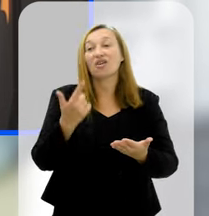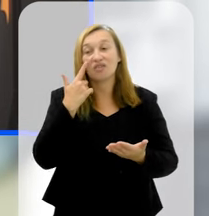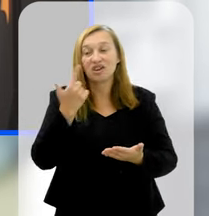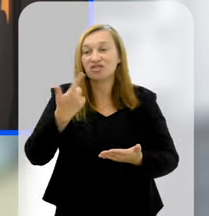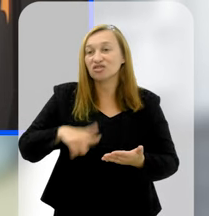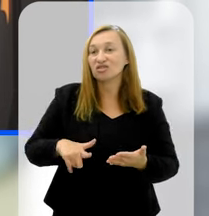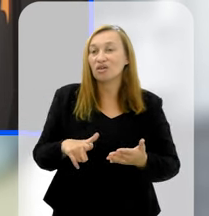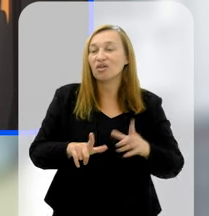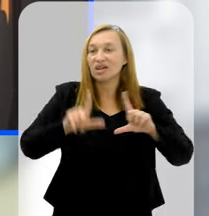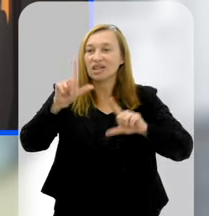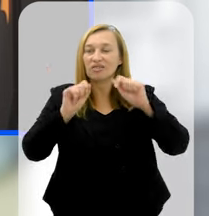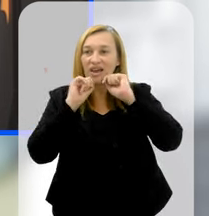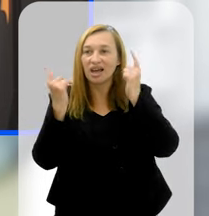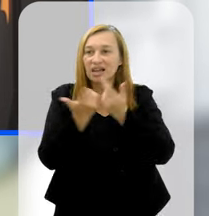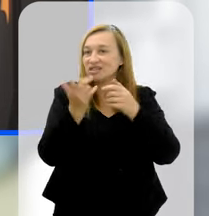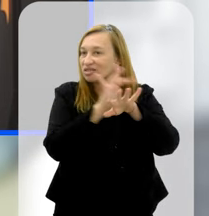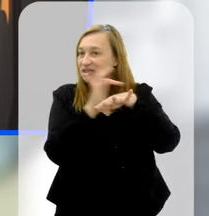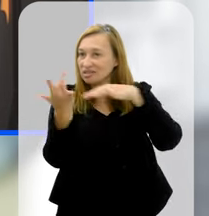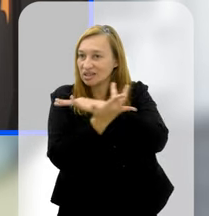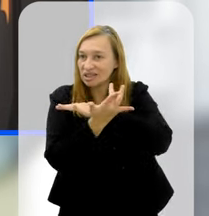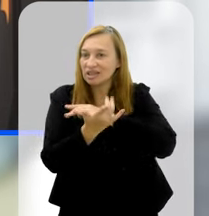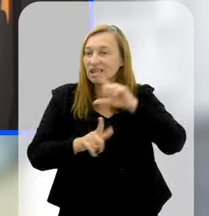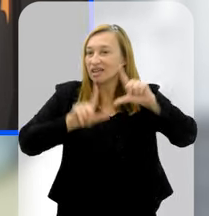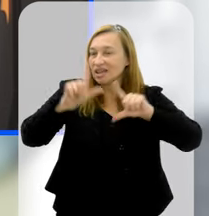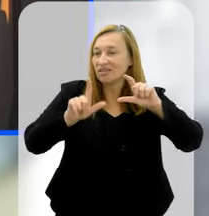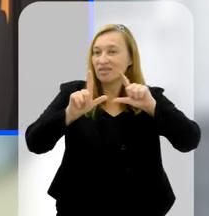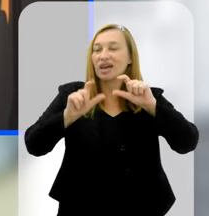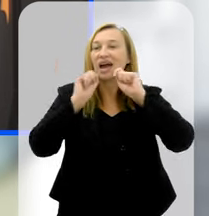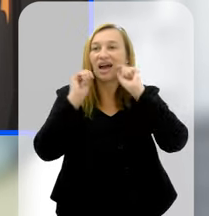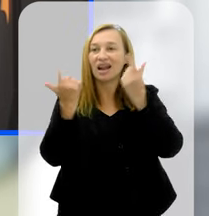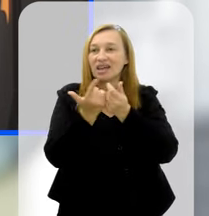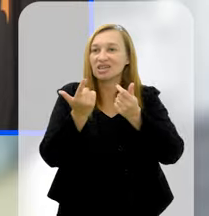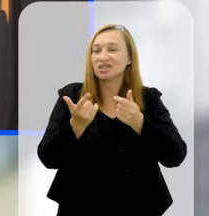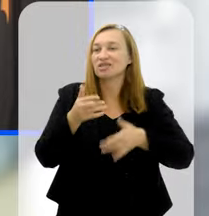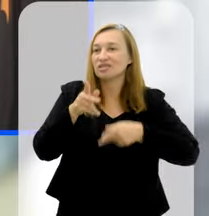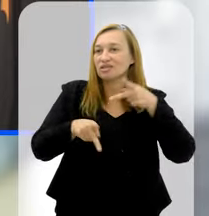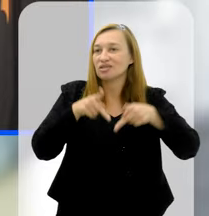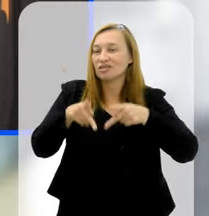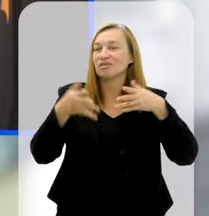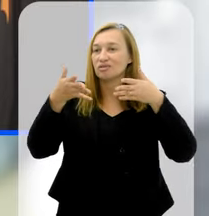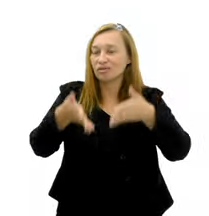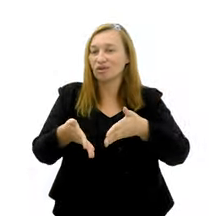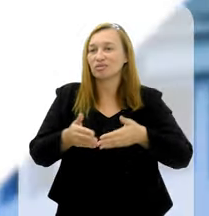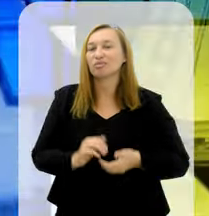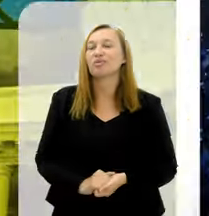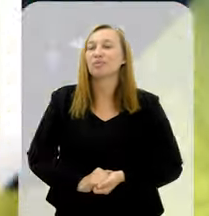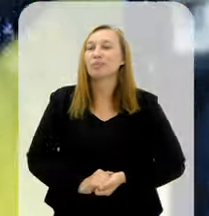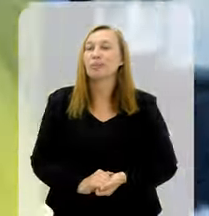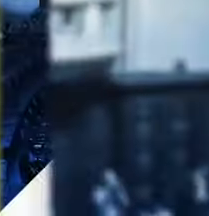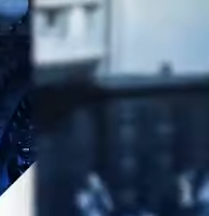vocês. Assista a programação da TV Alerj nas nossas redes sociais. TV Alerj, o canal do povo.